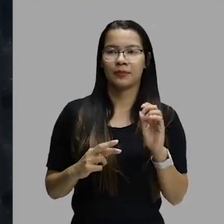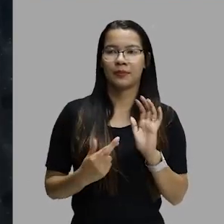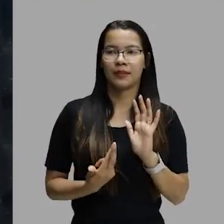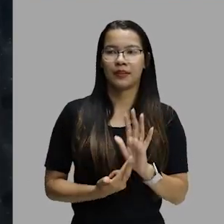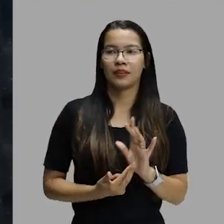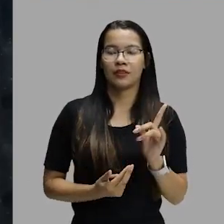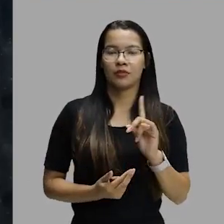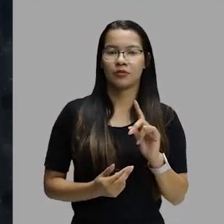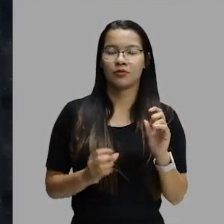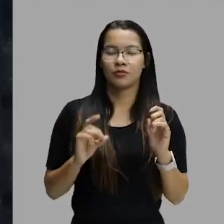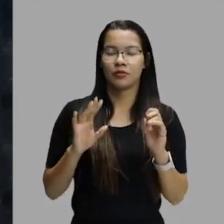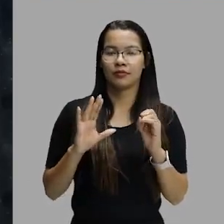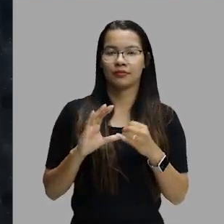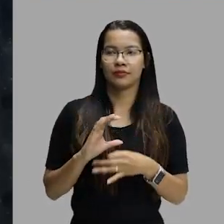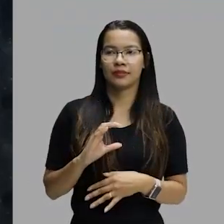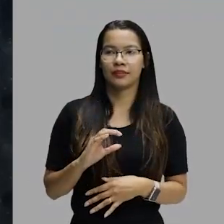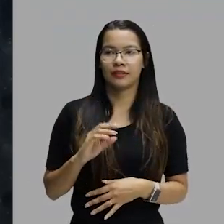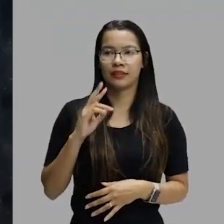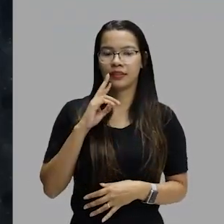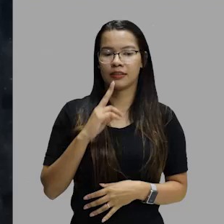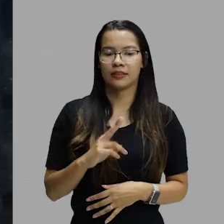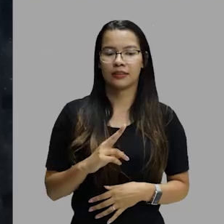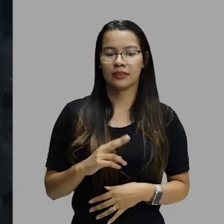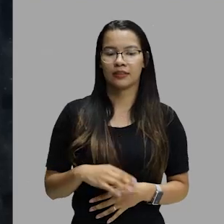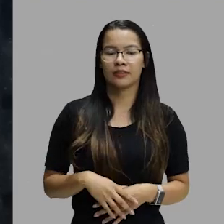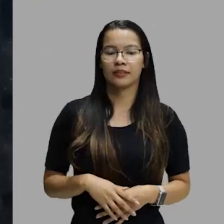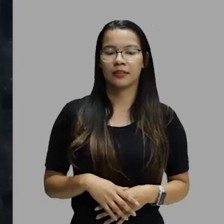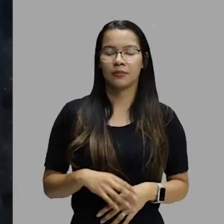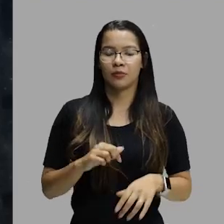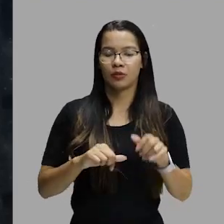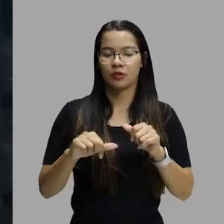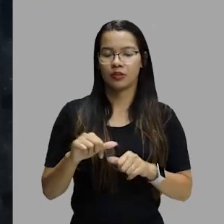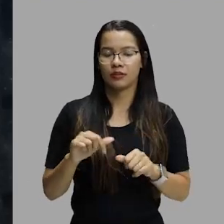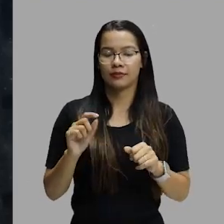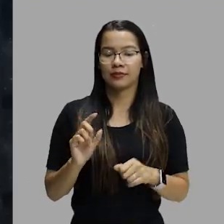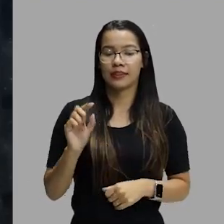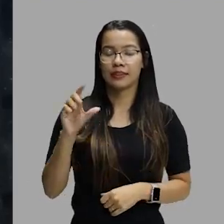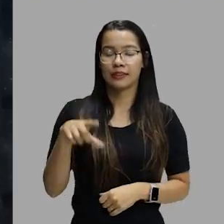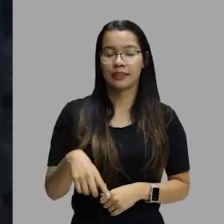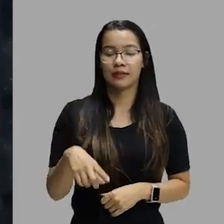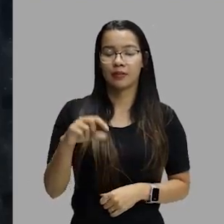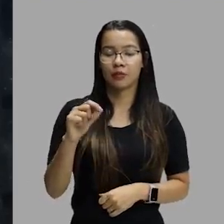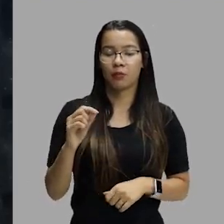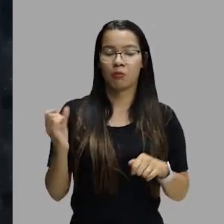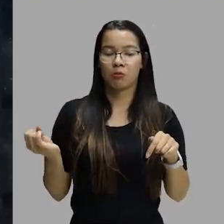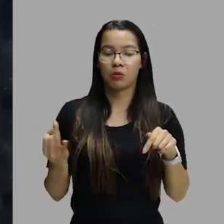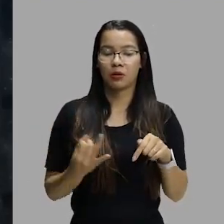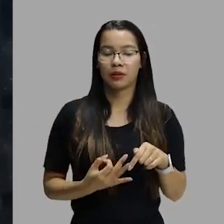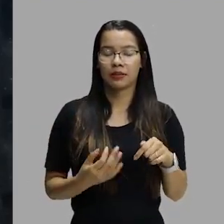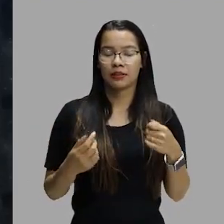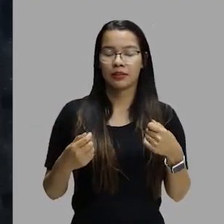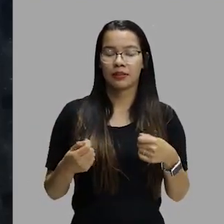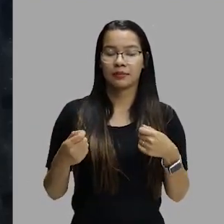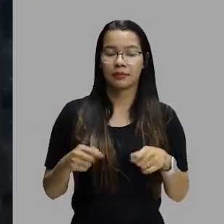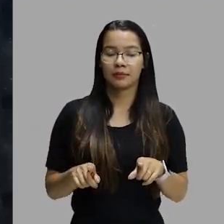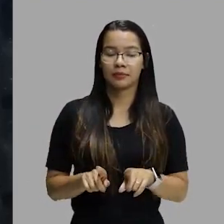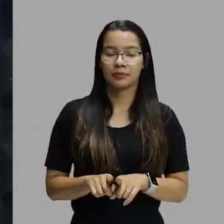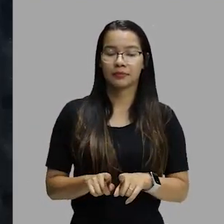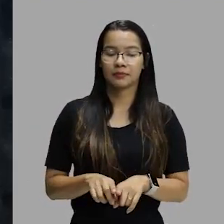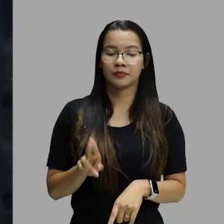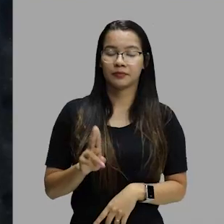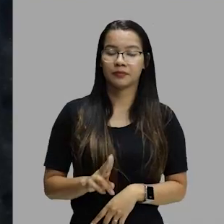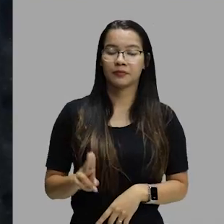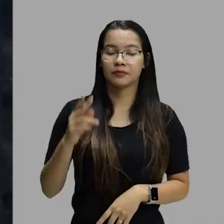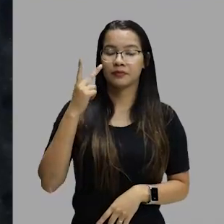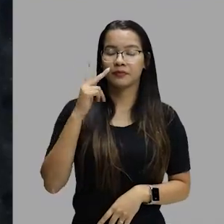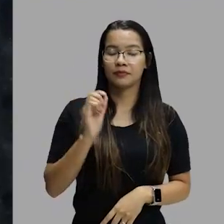não só caracterizar, tá? Dá mais uma olhadinha na tela. Caracterizar, modificar, determinar, qualificar. E eles servem para quê? Para